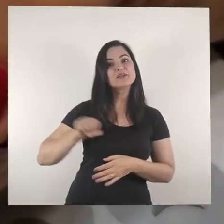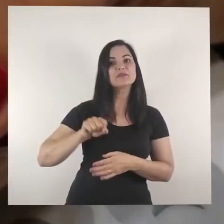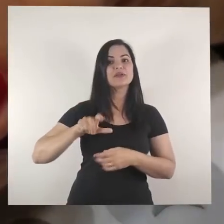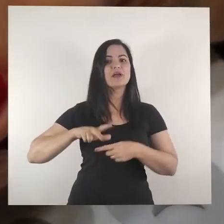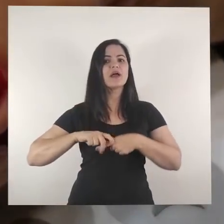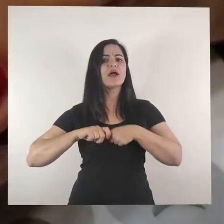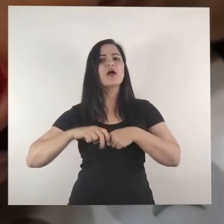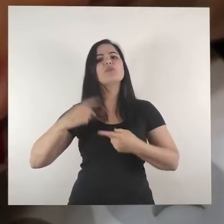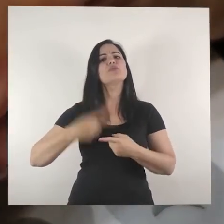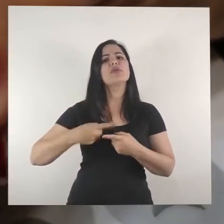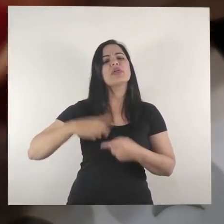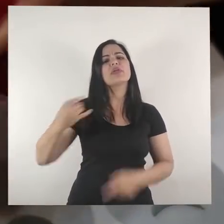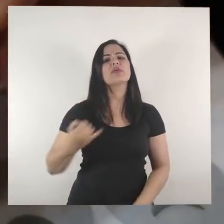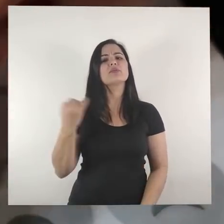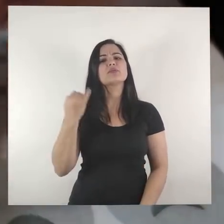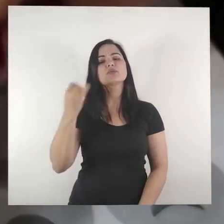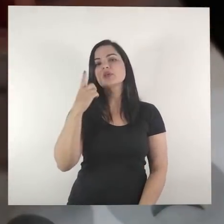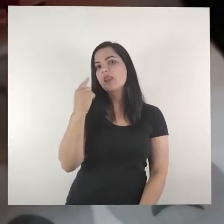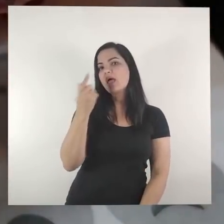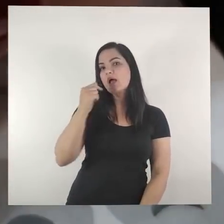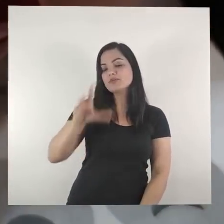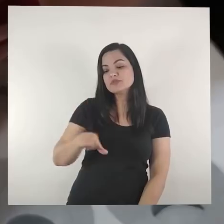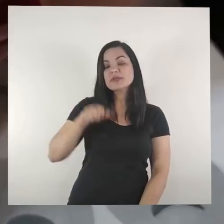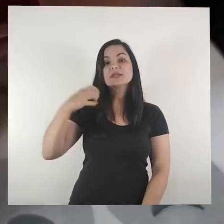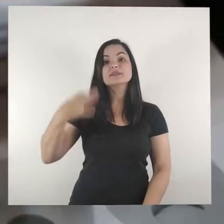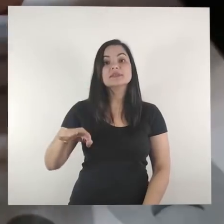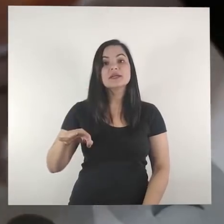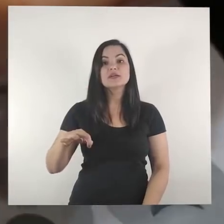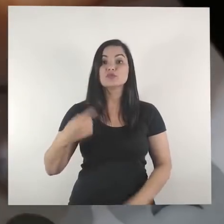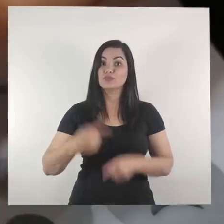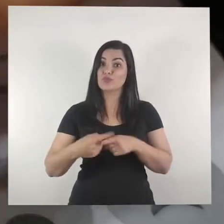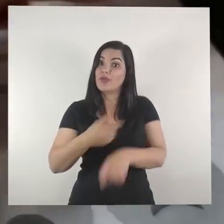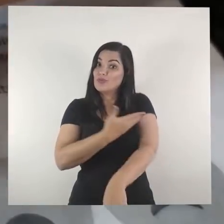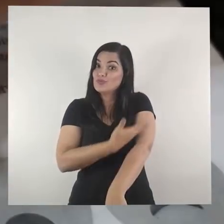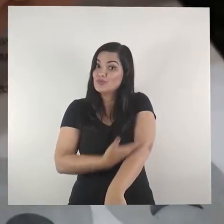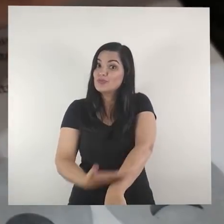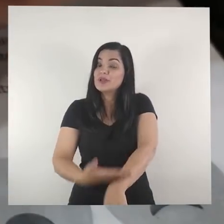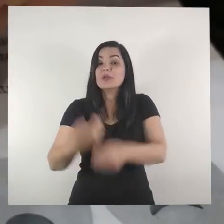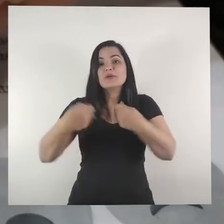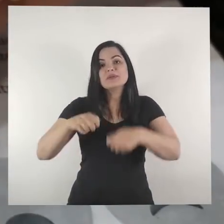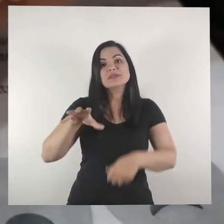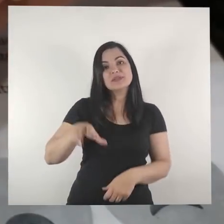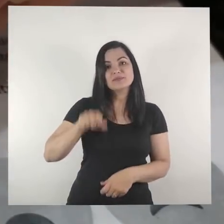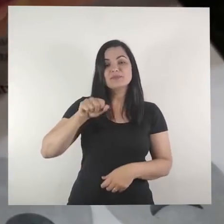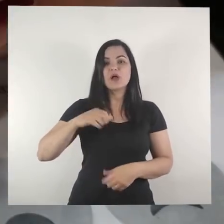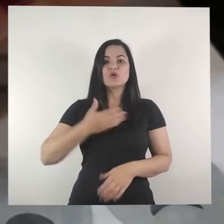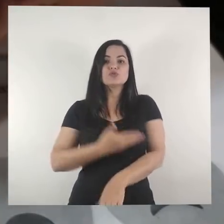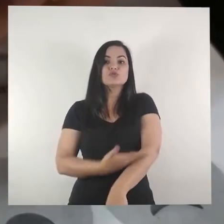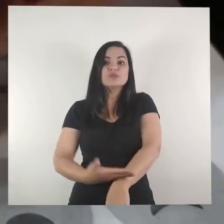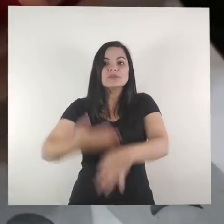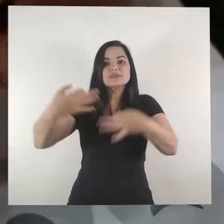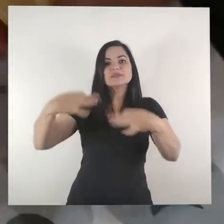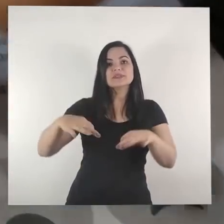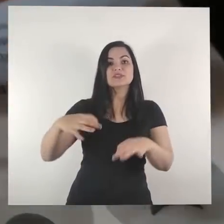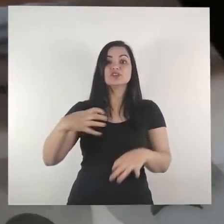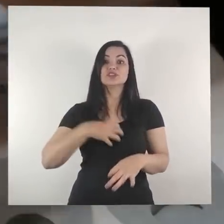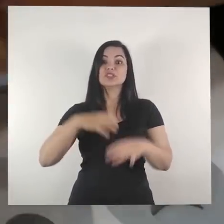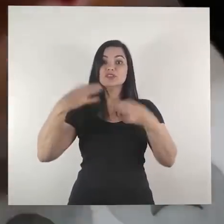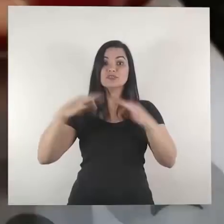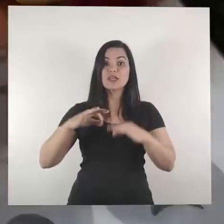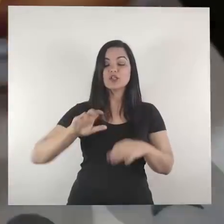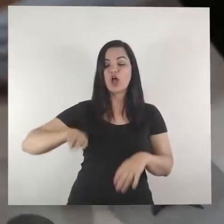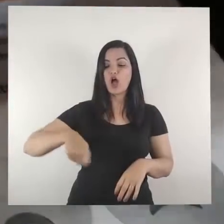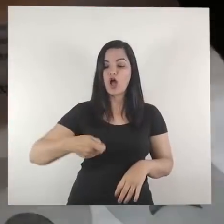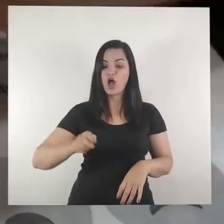importante pegar o lápis corretamente? Porque a criança acostuma, então ela tem que acostumar com o jeito correto. Dessa forma, ela